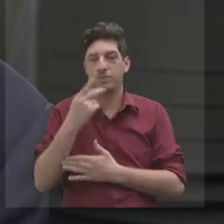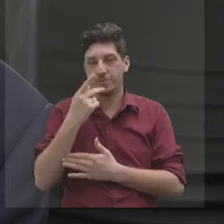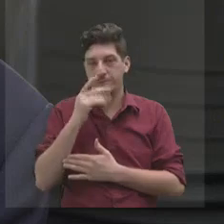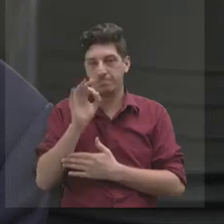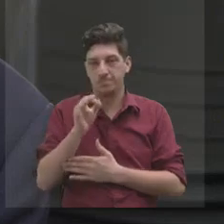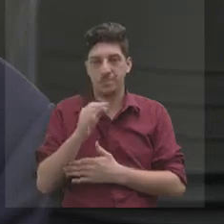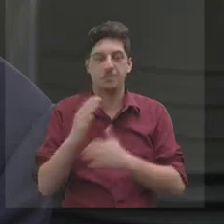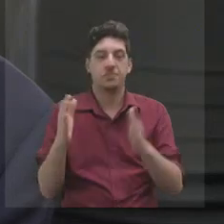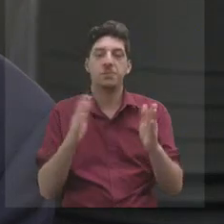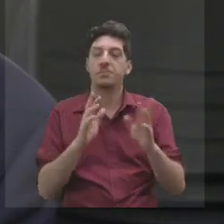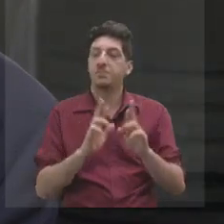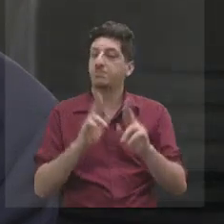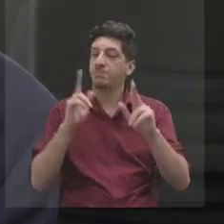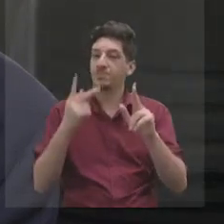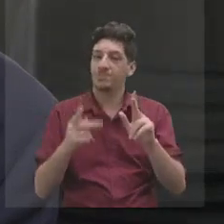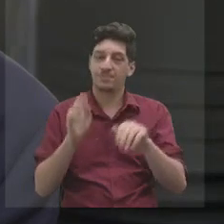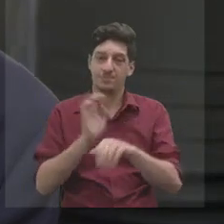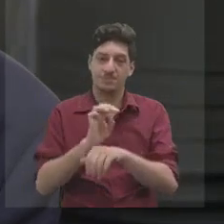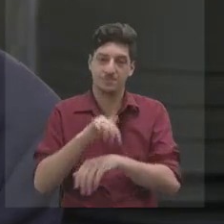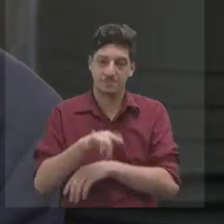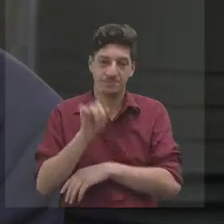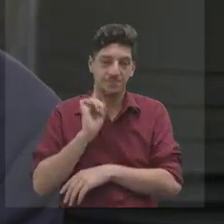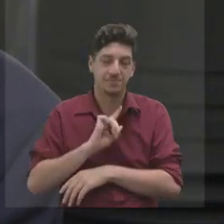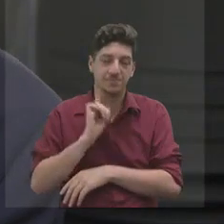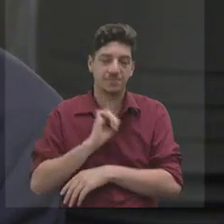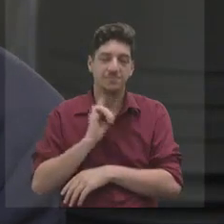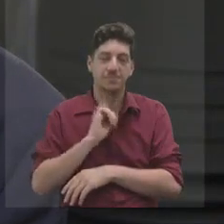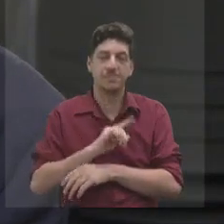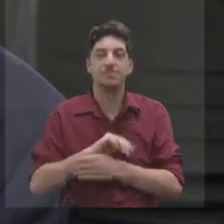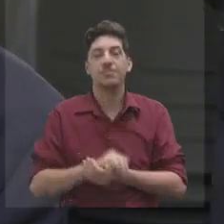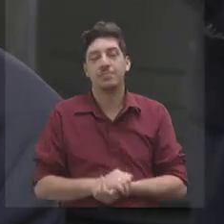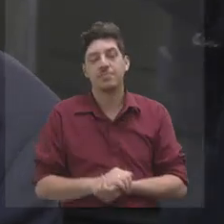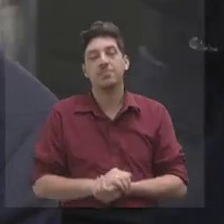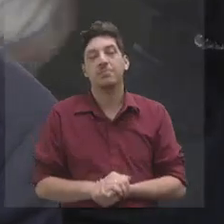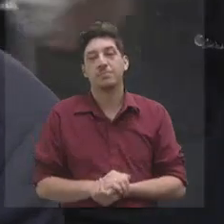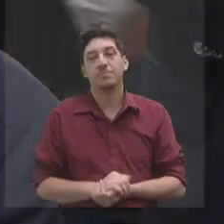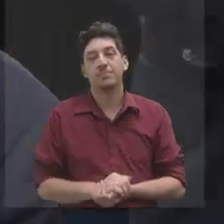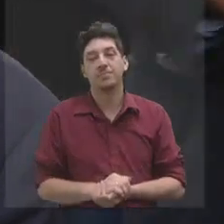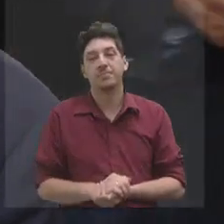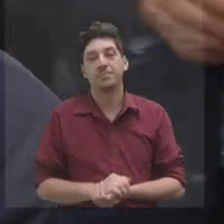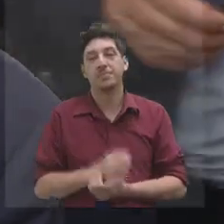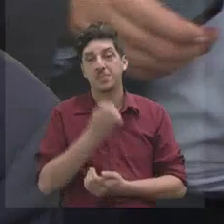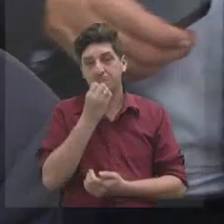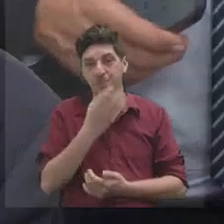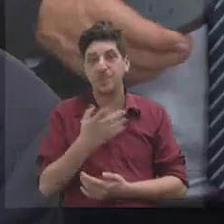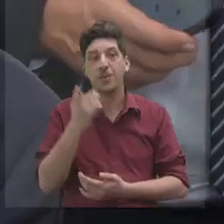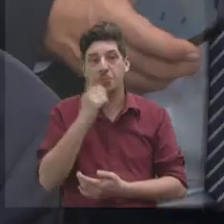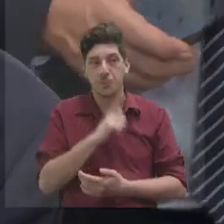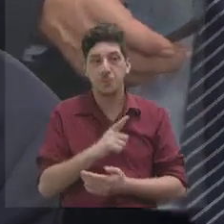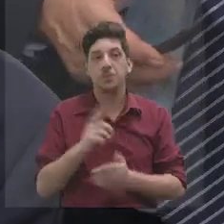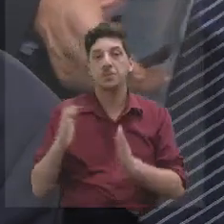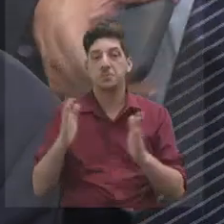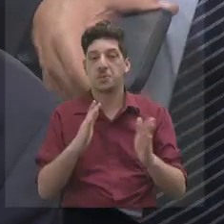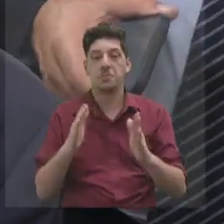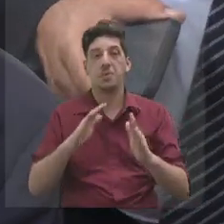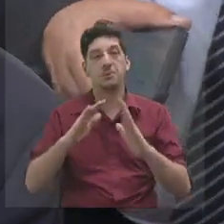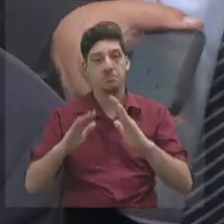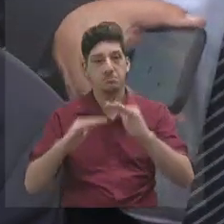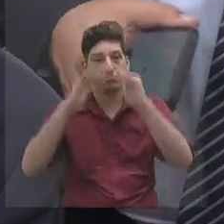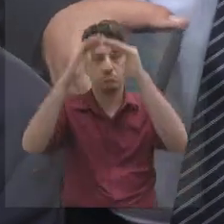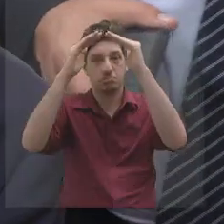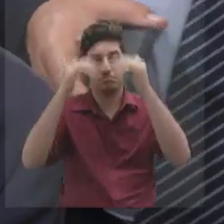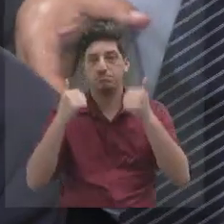diferente em Minas Gerais Ainda bem que nós podemos voltar a ter esse momento de construção